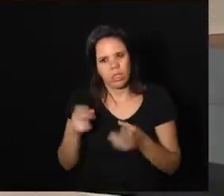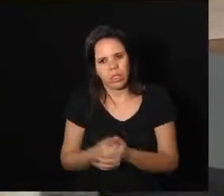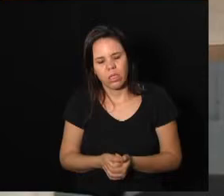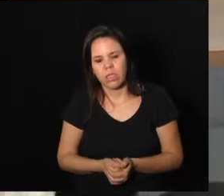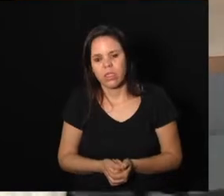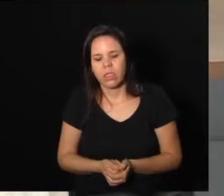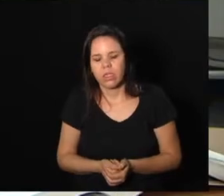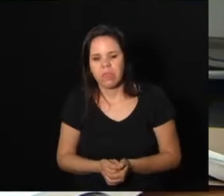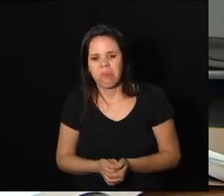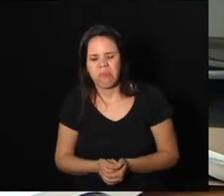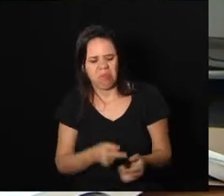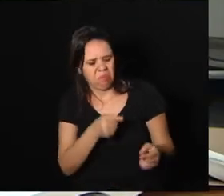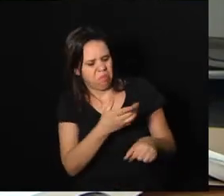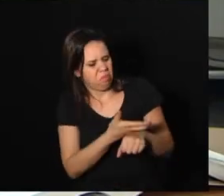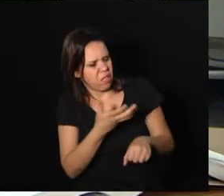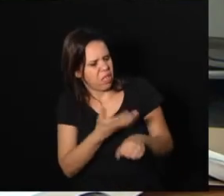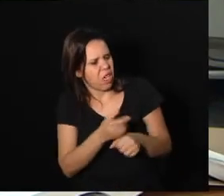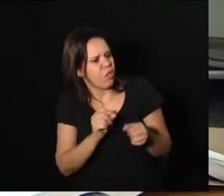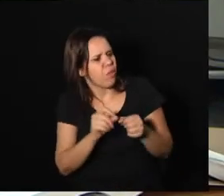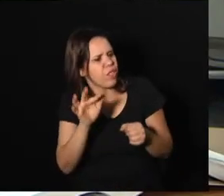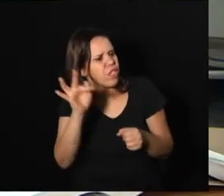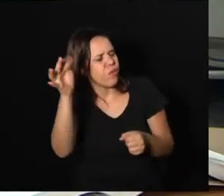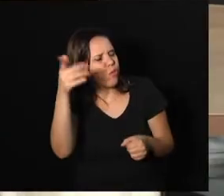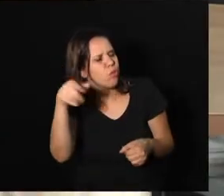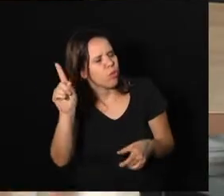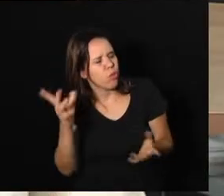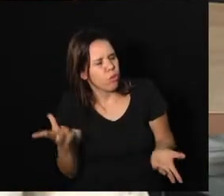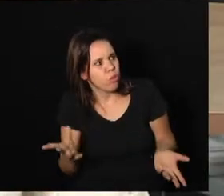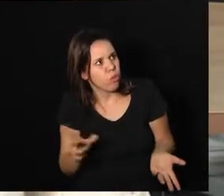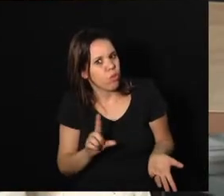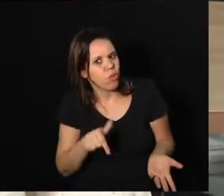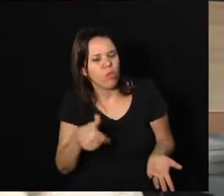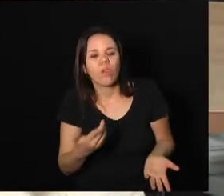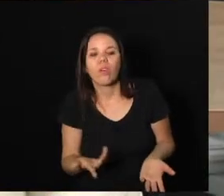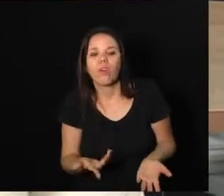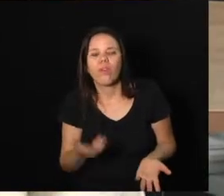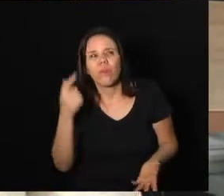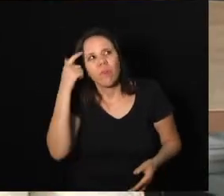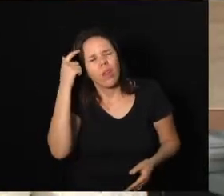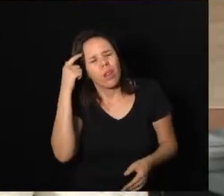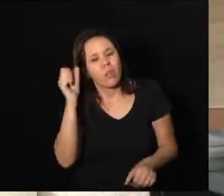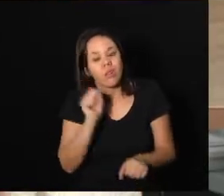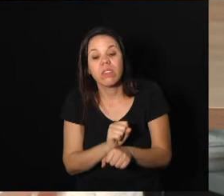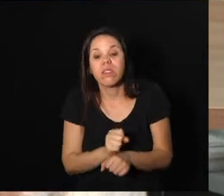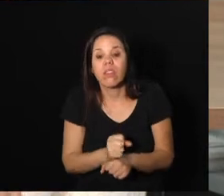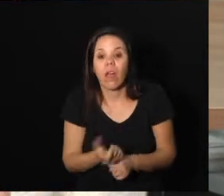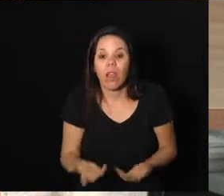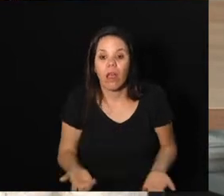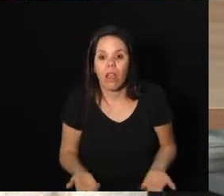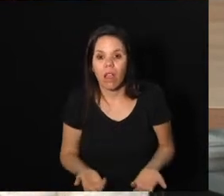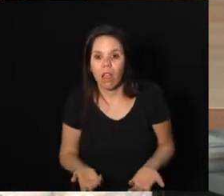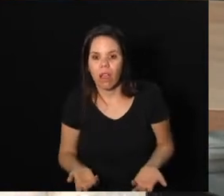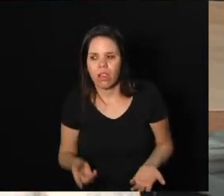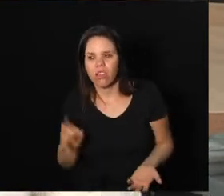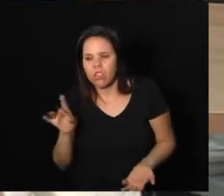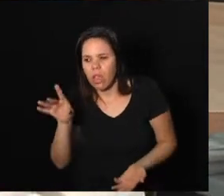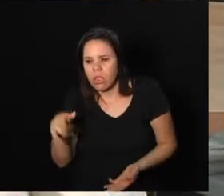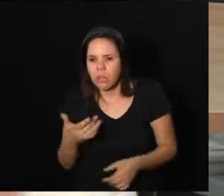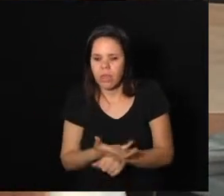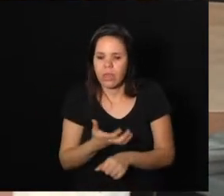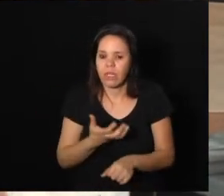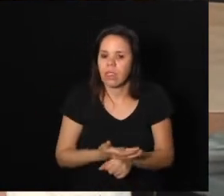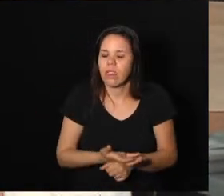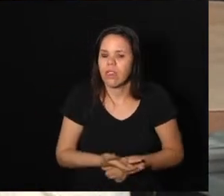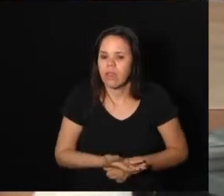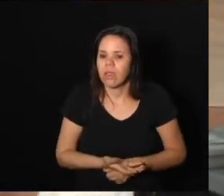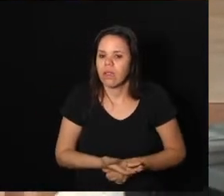essa matéria não tem nada a ver com o que eu vou fazer lá na frente. Mas então vamos parar e vamos pensar, é só essa matéria? Porque às